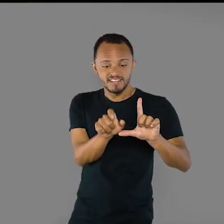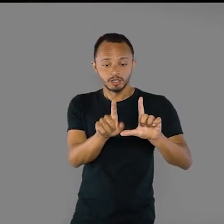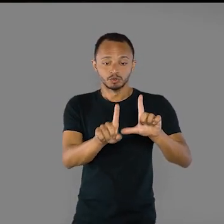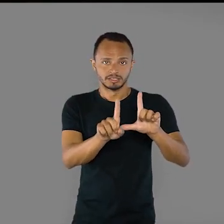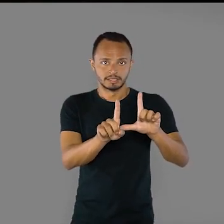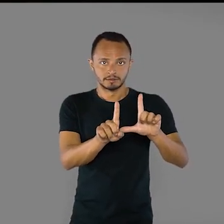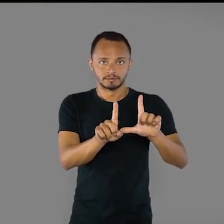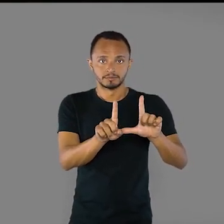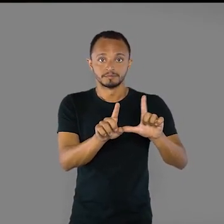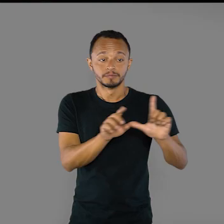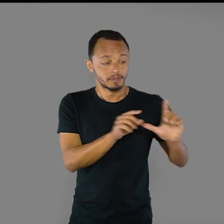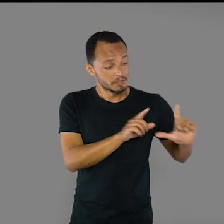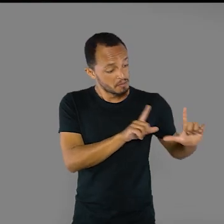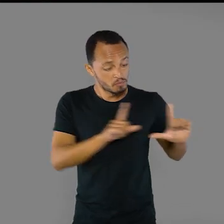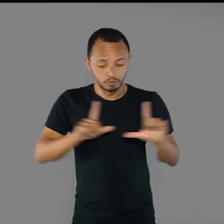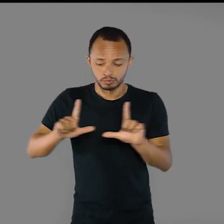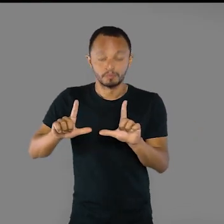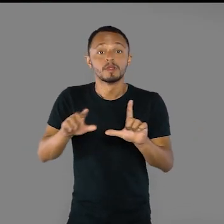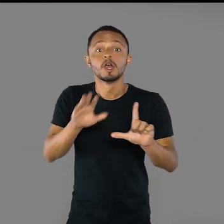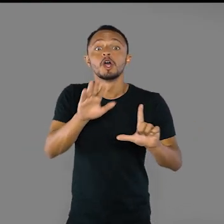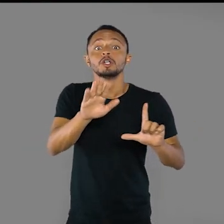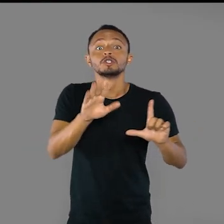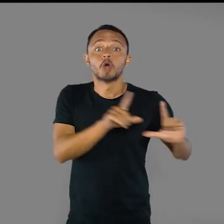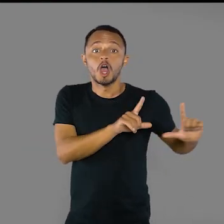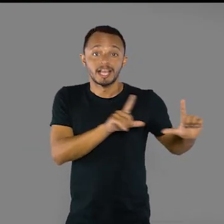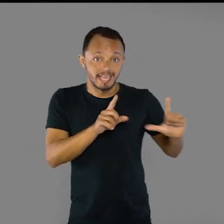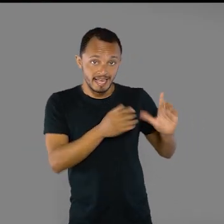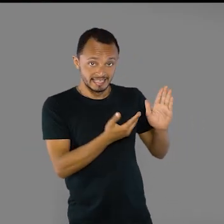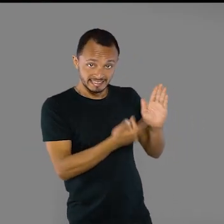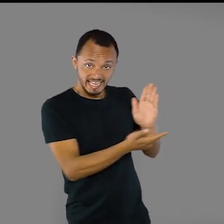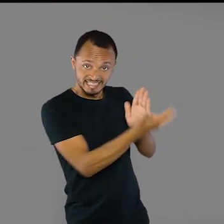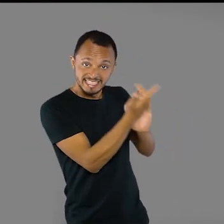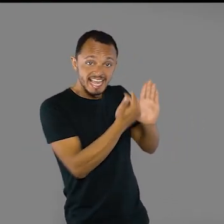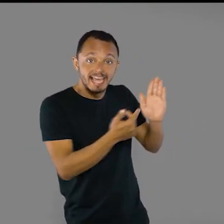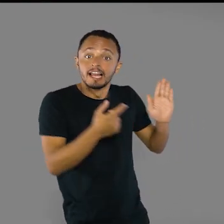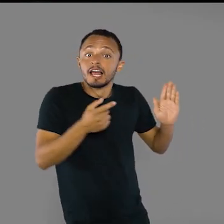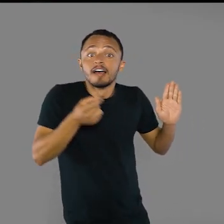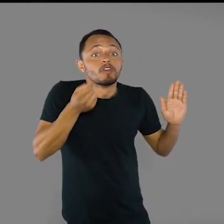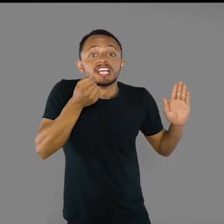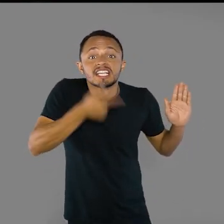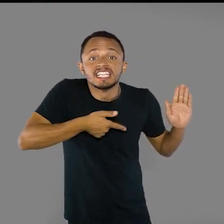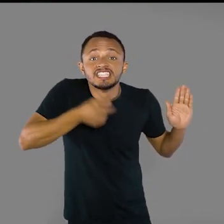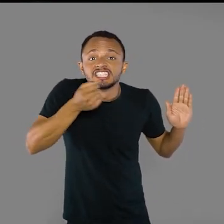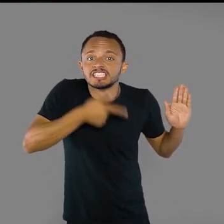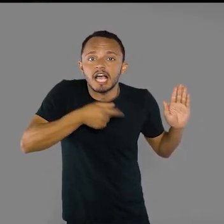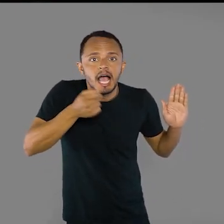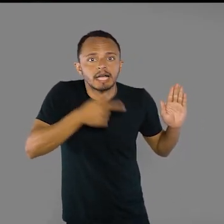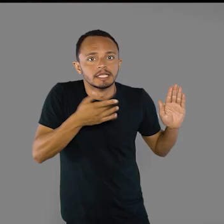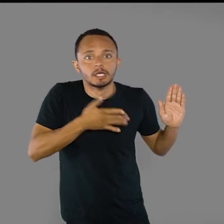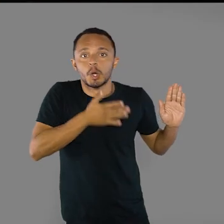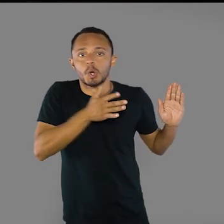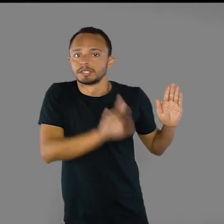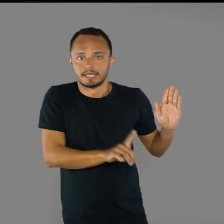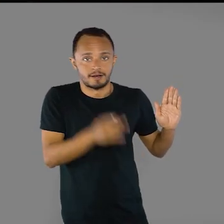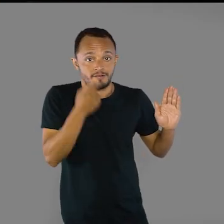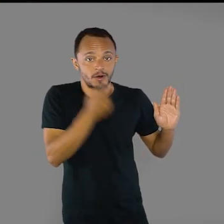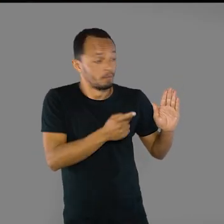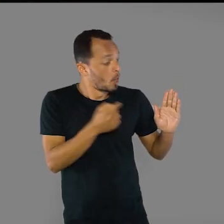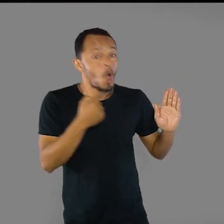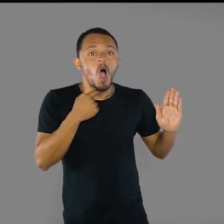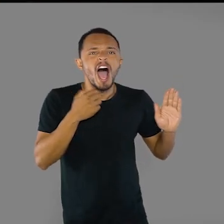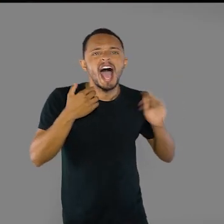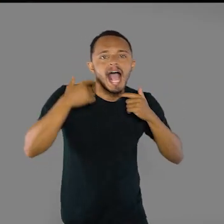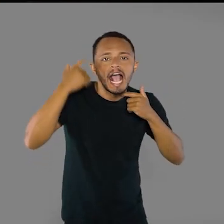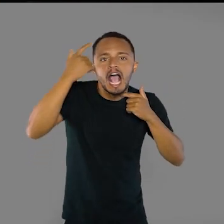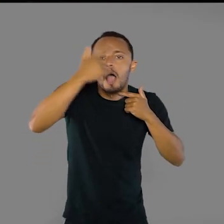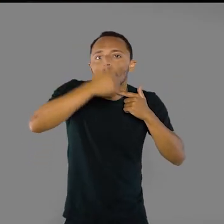que era, então, o diretor da Academia Imperial de Belas Artes, desanca com a tela. Ele diz que a cabeça de D. Pedro está muito